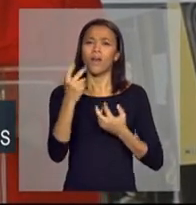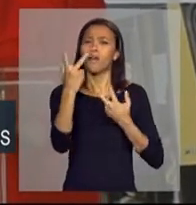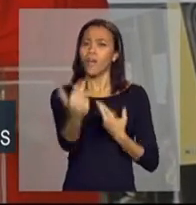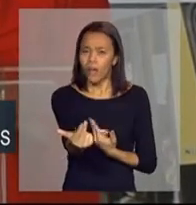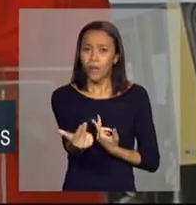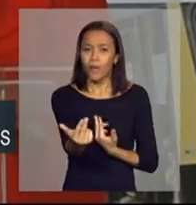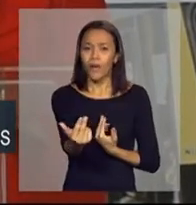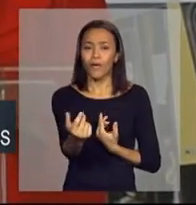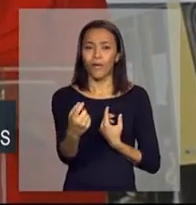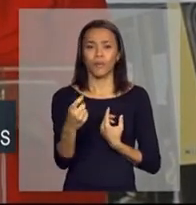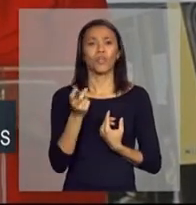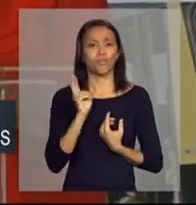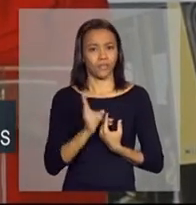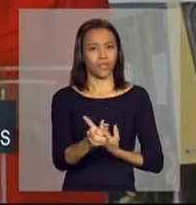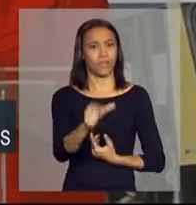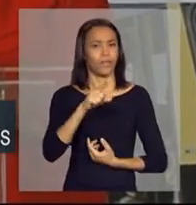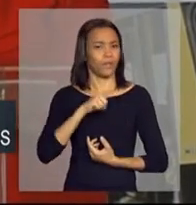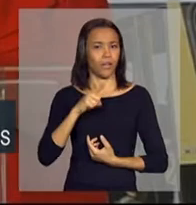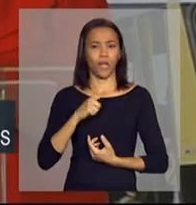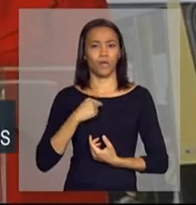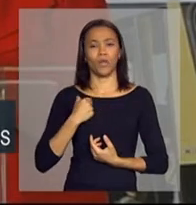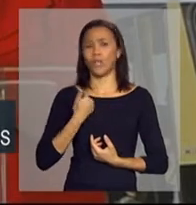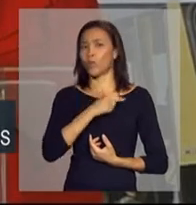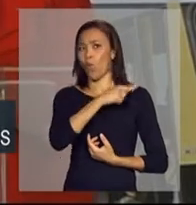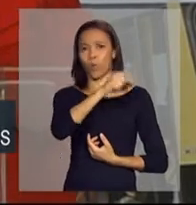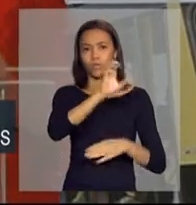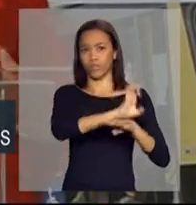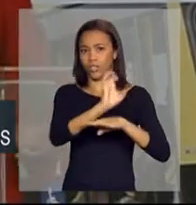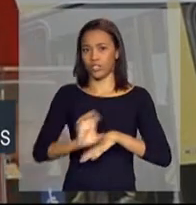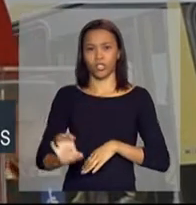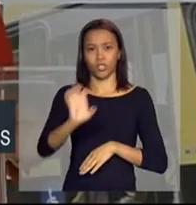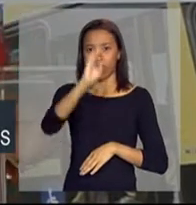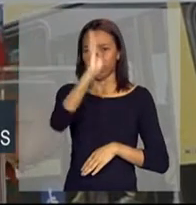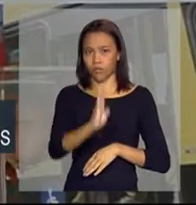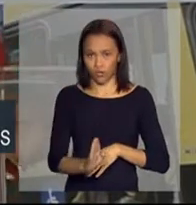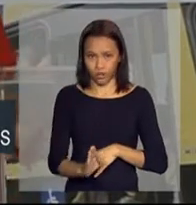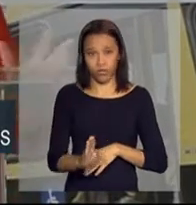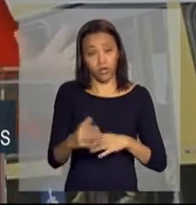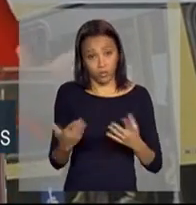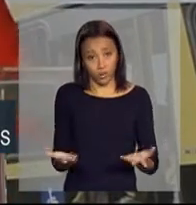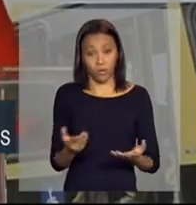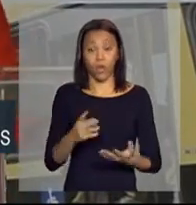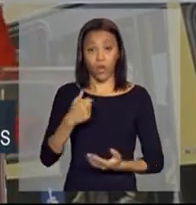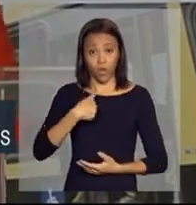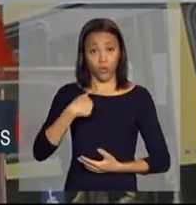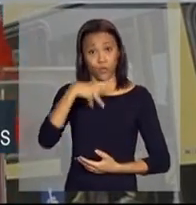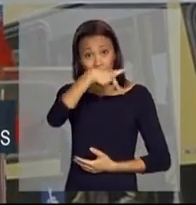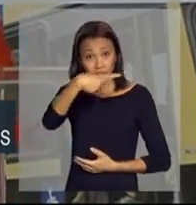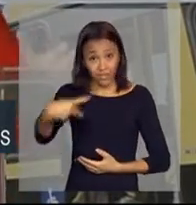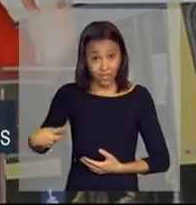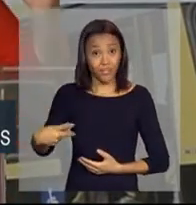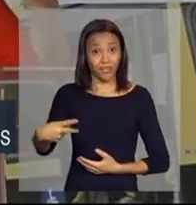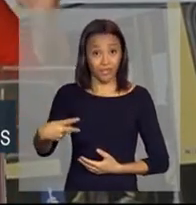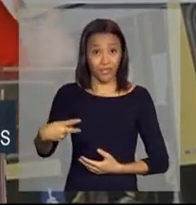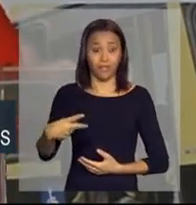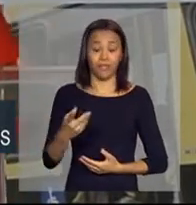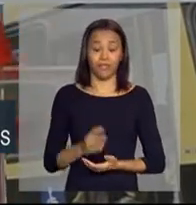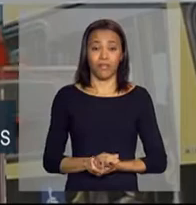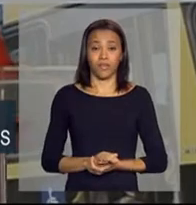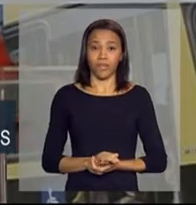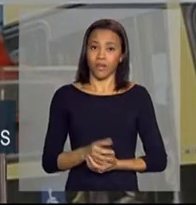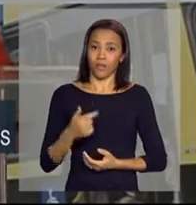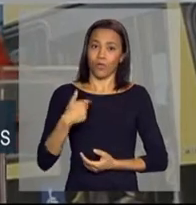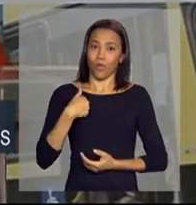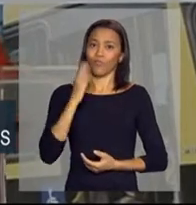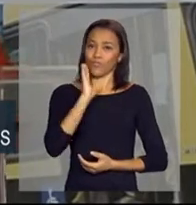preocupação que eu sempre tenho em todos os estados da federação. Porque, afinal de contas, eu sou presidenta, apesar de,